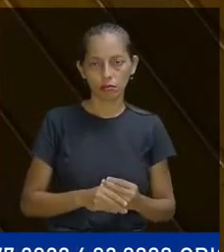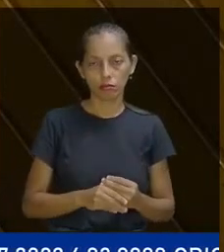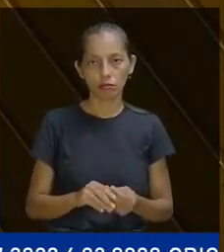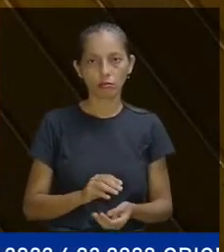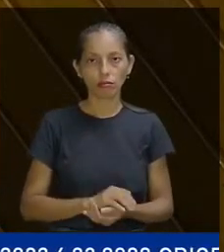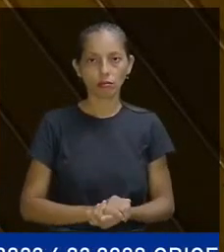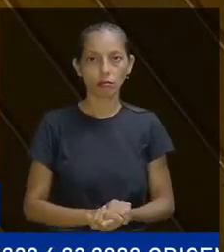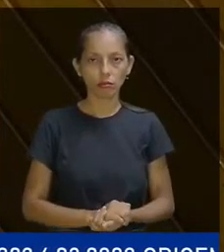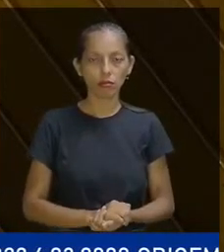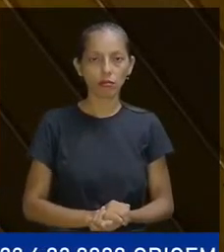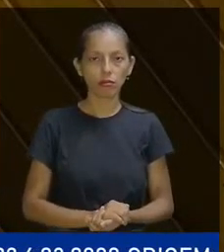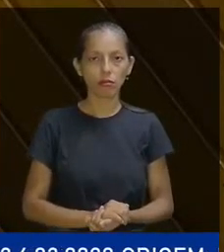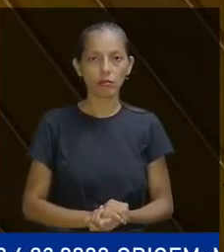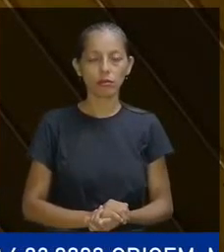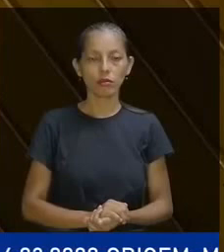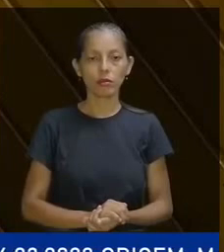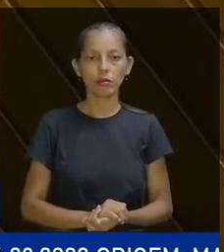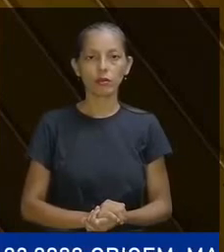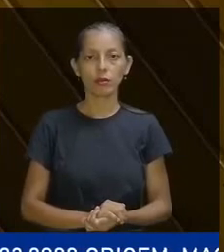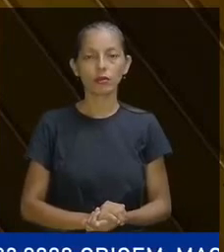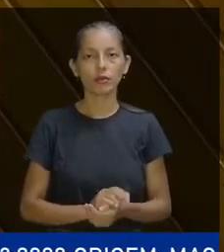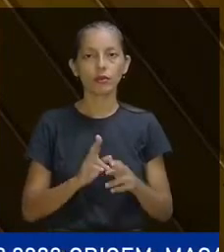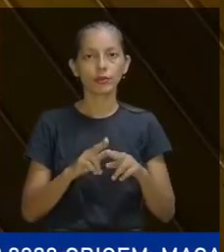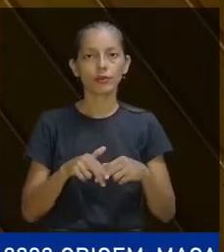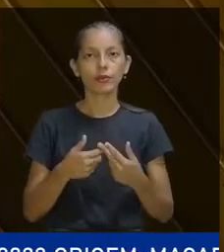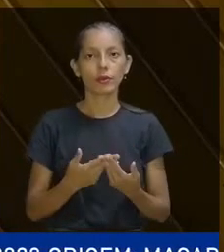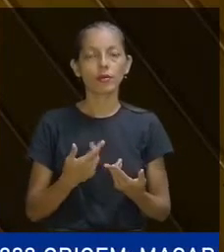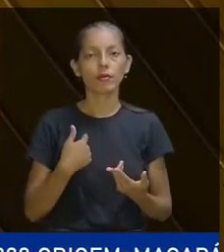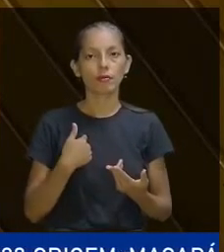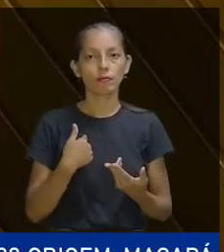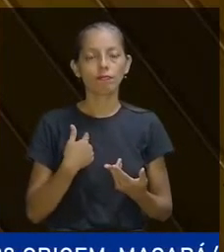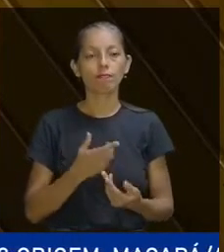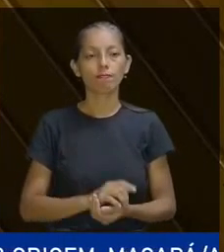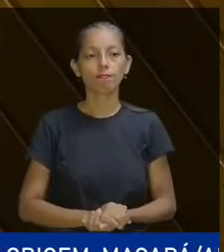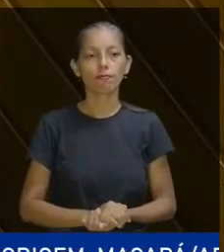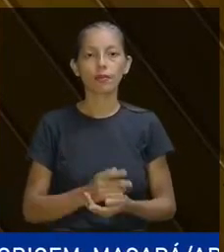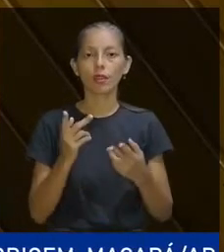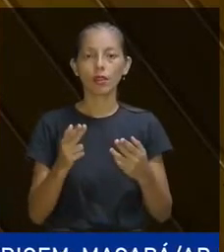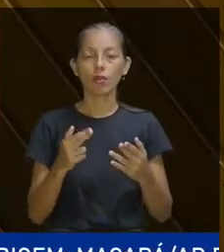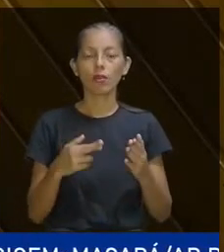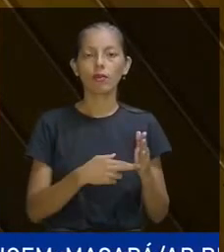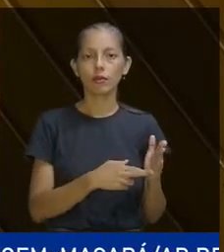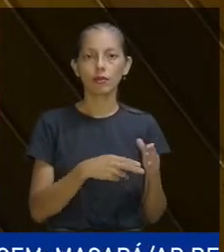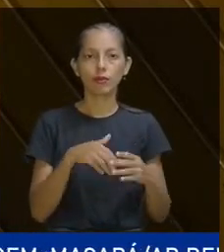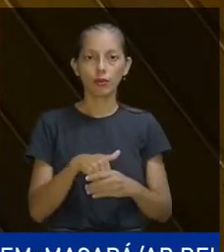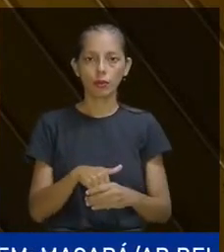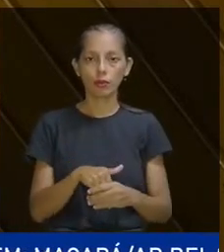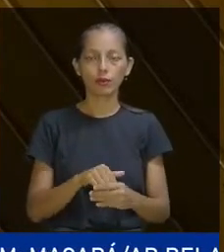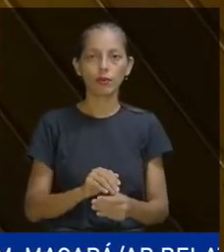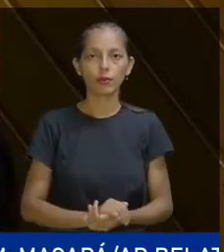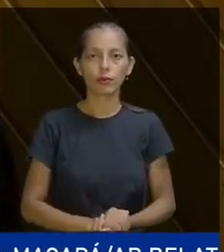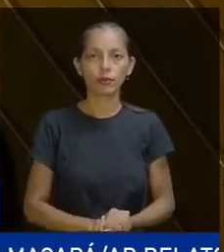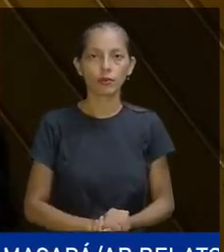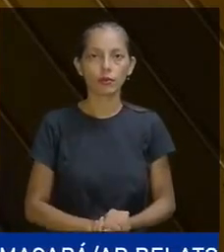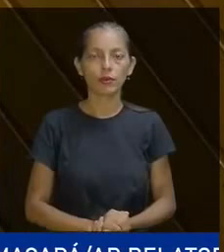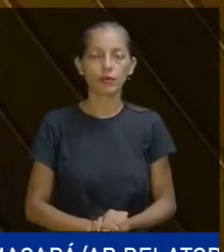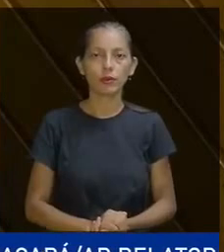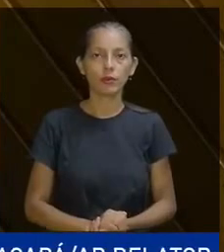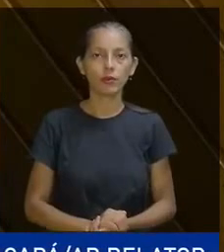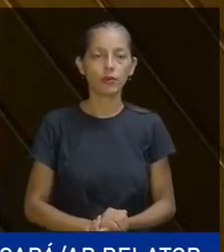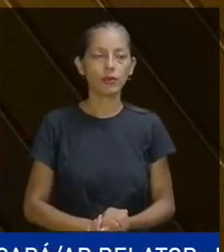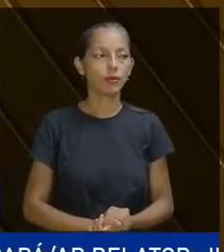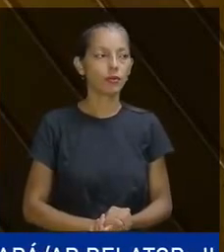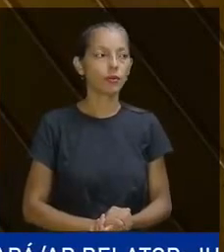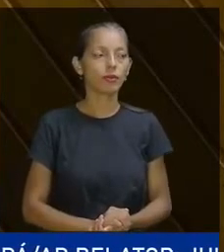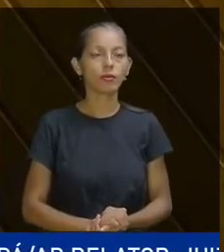Público Eleitoral. Dessa forma, Excelência, eu acompanho integralmente o voto do relator para tão somente alterar